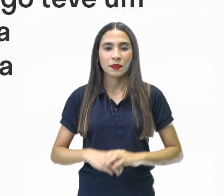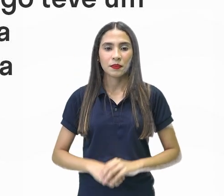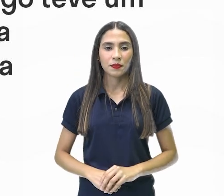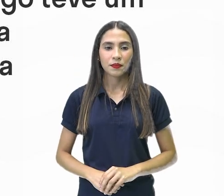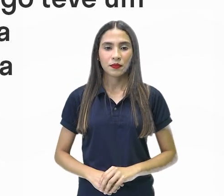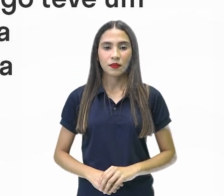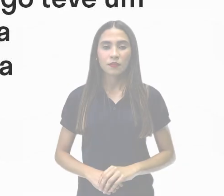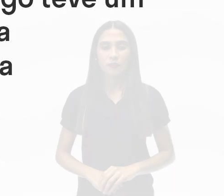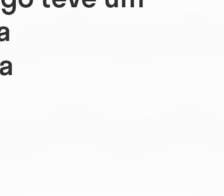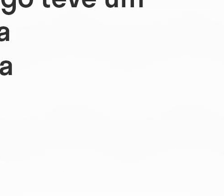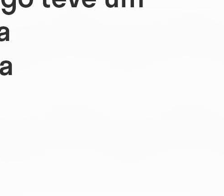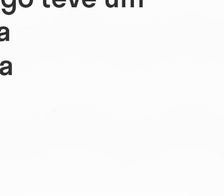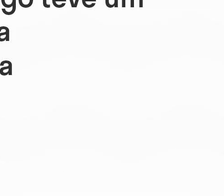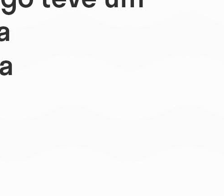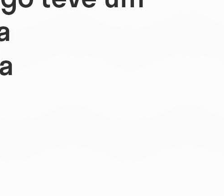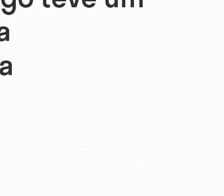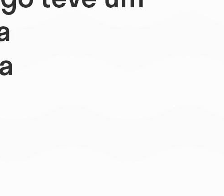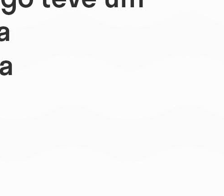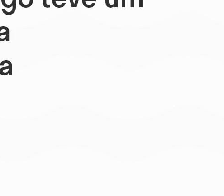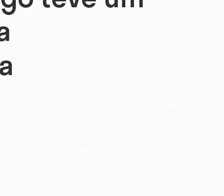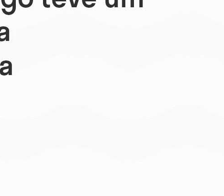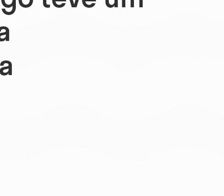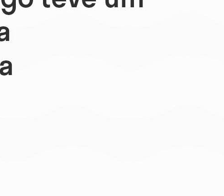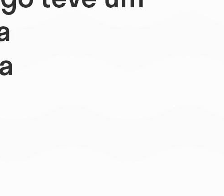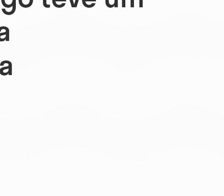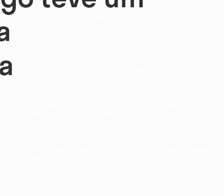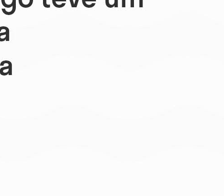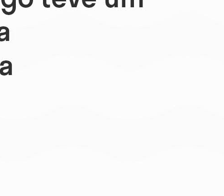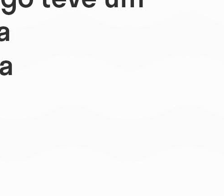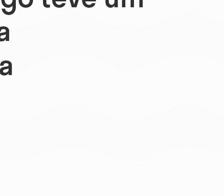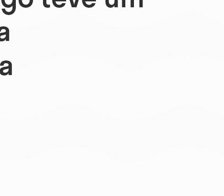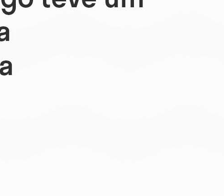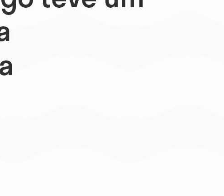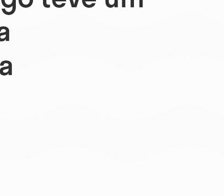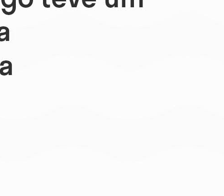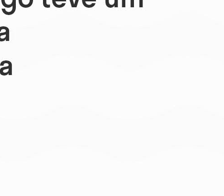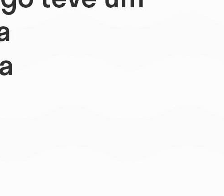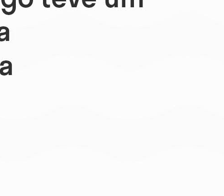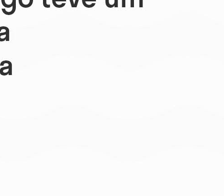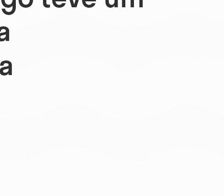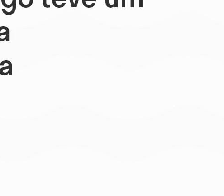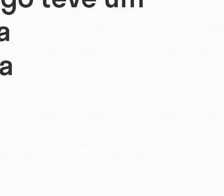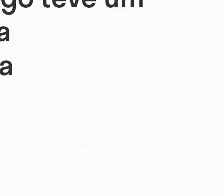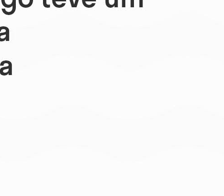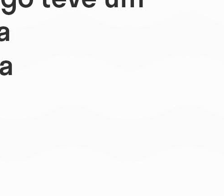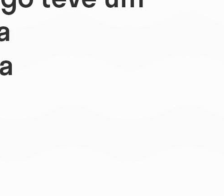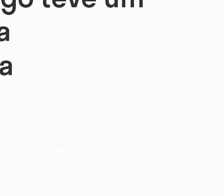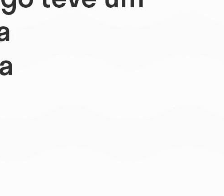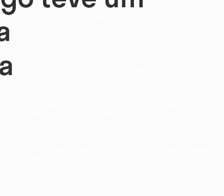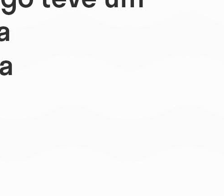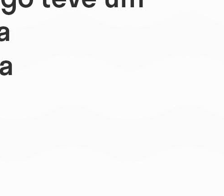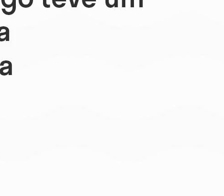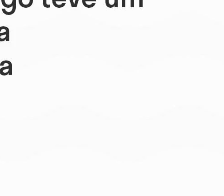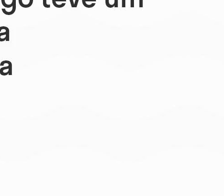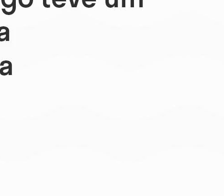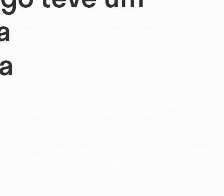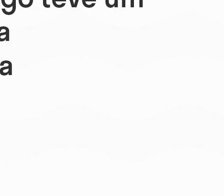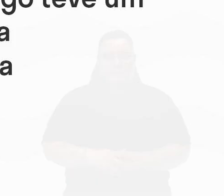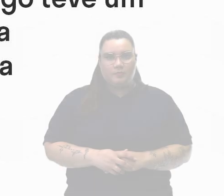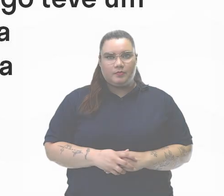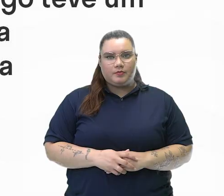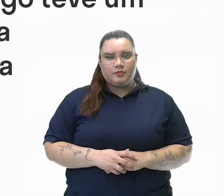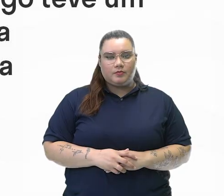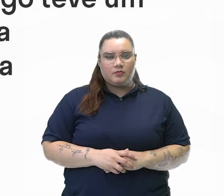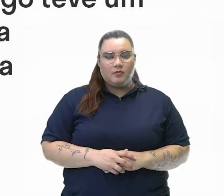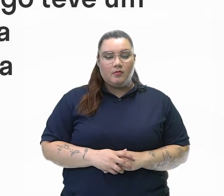compreender, porque se a gente imagina alguma coisa que aconteceu anteriormente, alguma coisa se iniciando, então antes